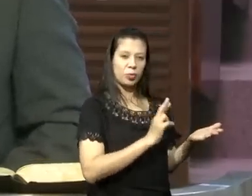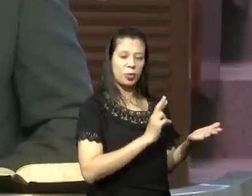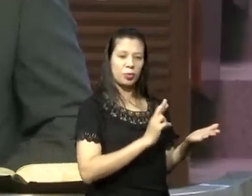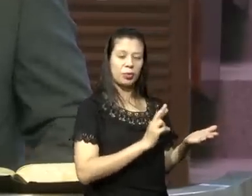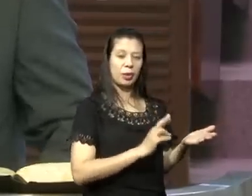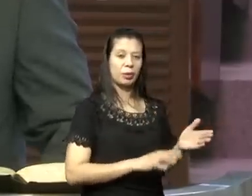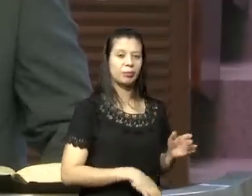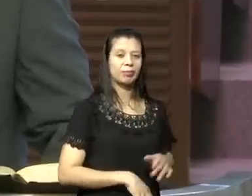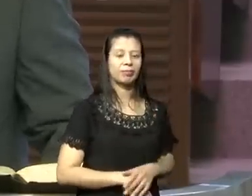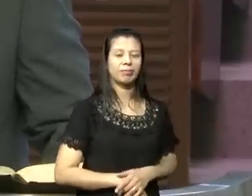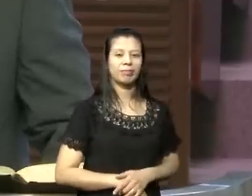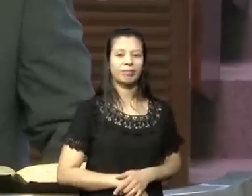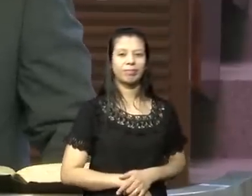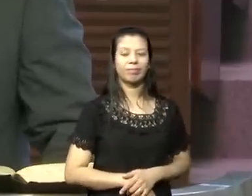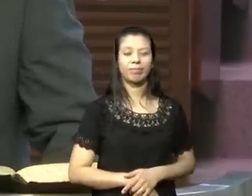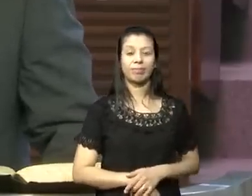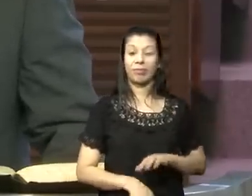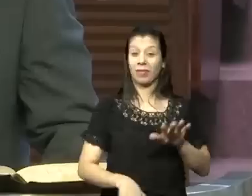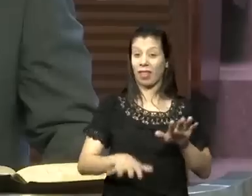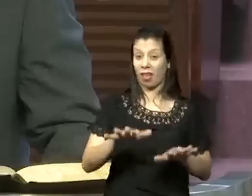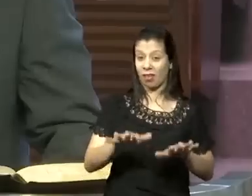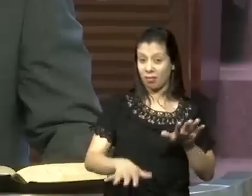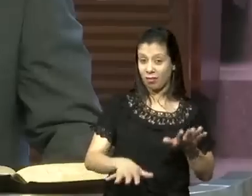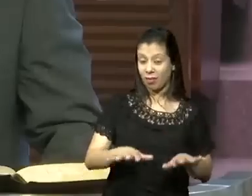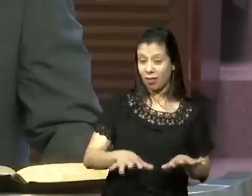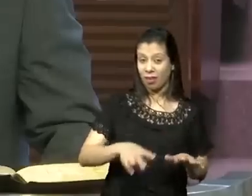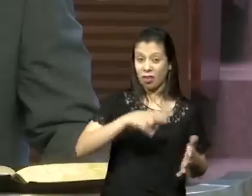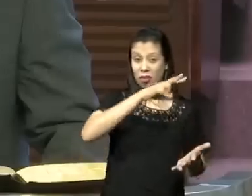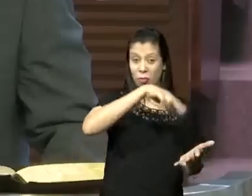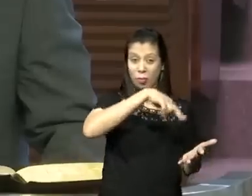Às vezes você só lê aquilo que você quer ler né